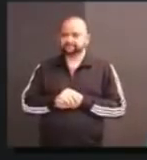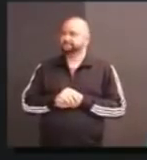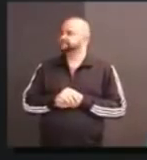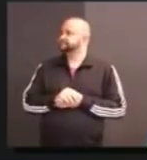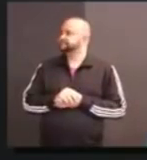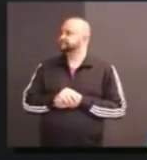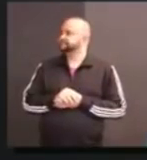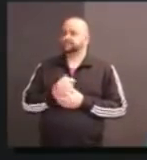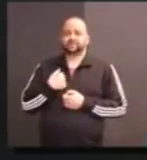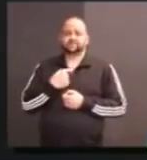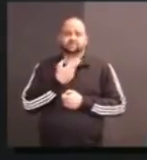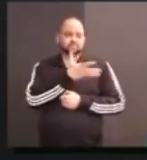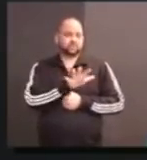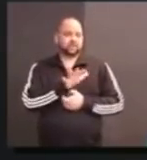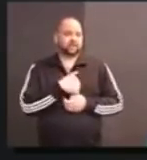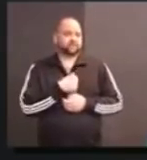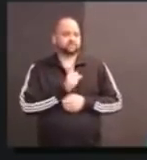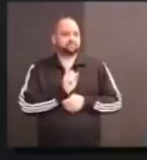Então eu não vou.